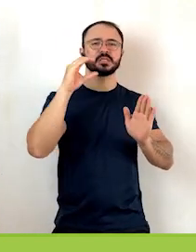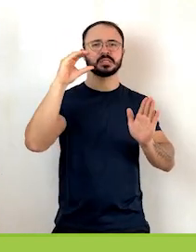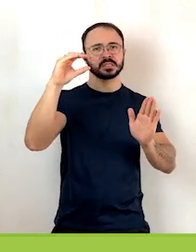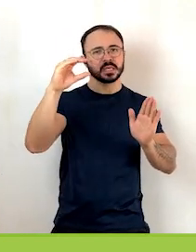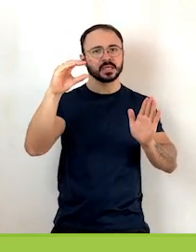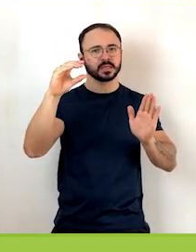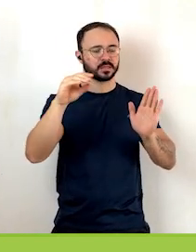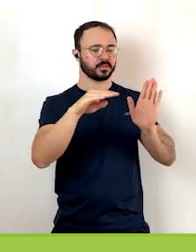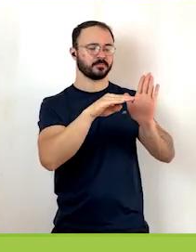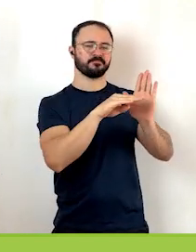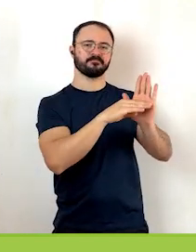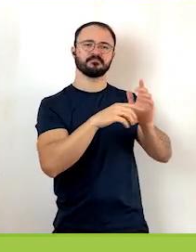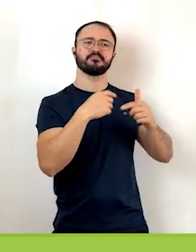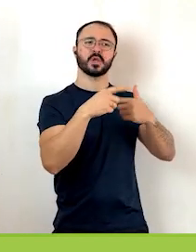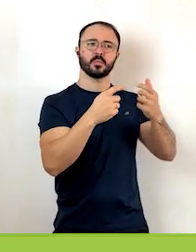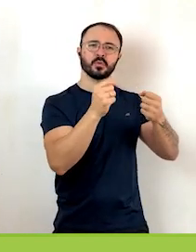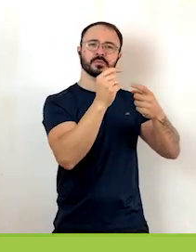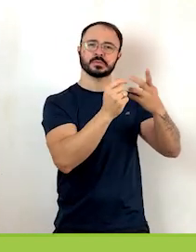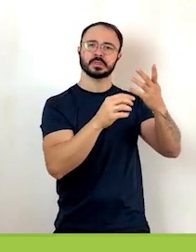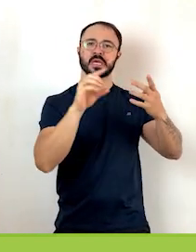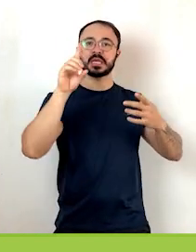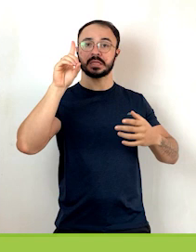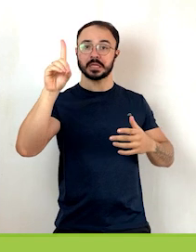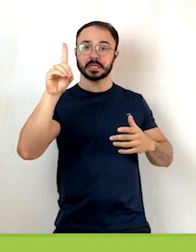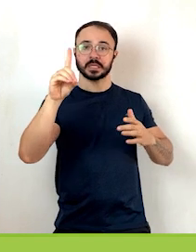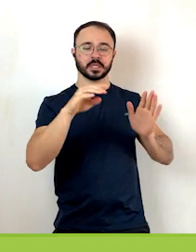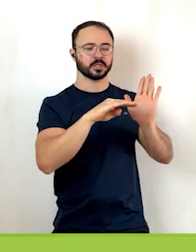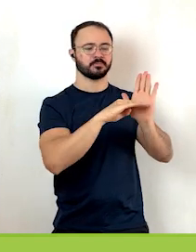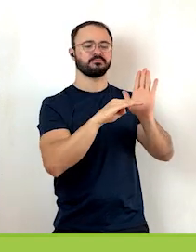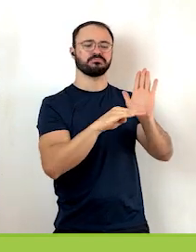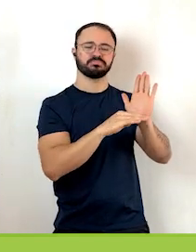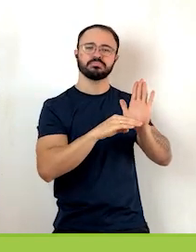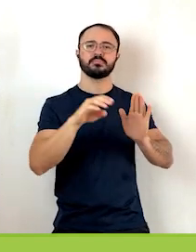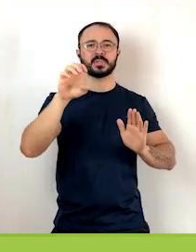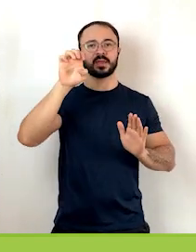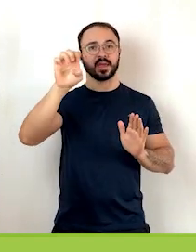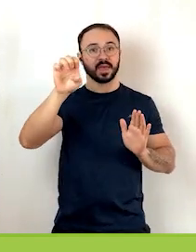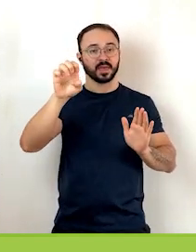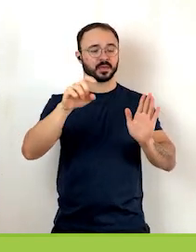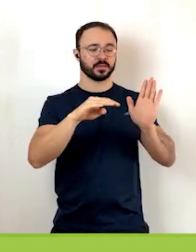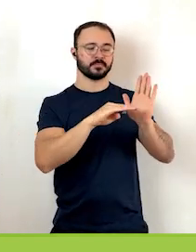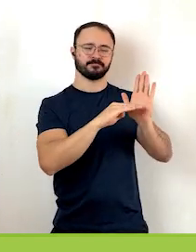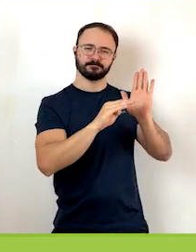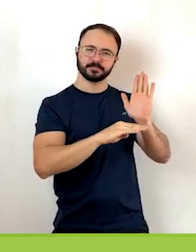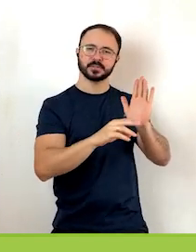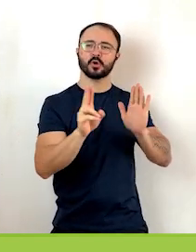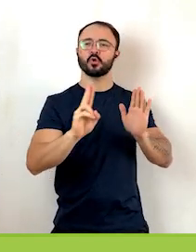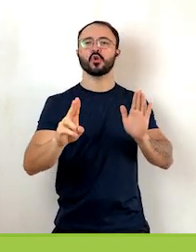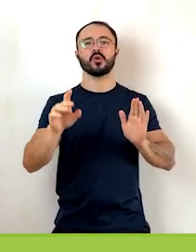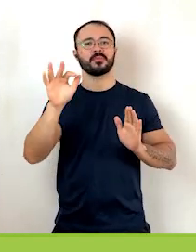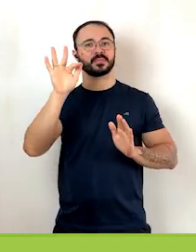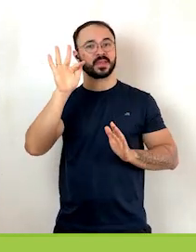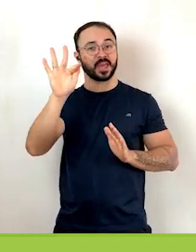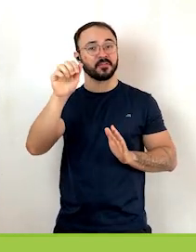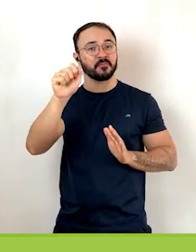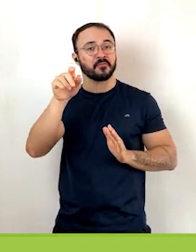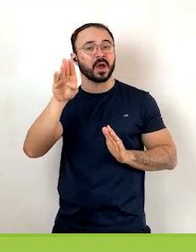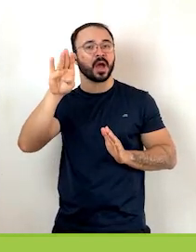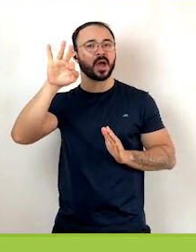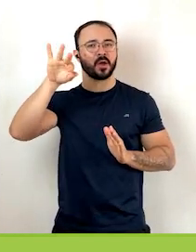o Carlos e o Ciro com a letra C Daniel com a letra D erlane com a letra e